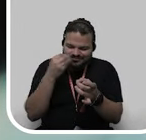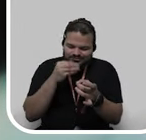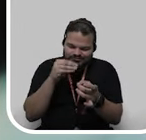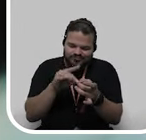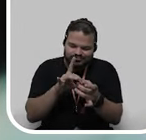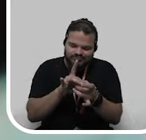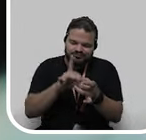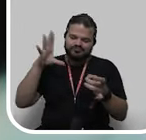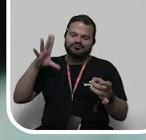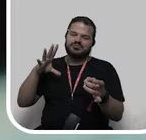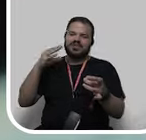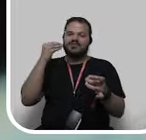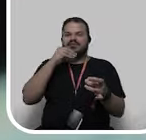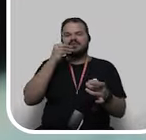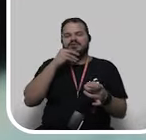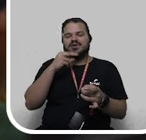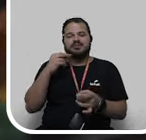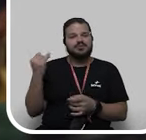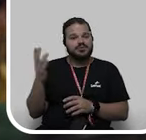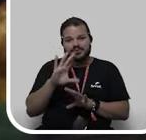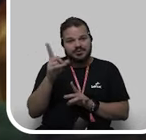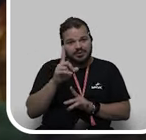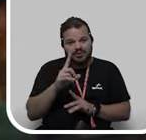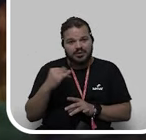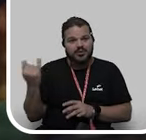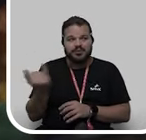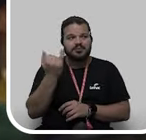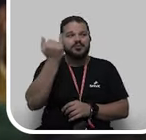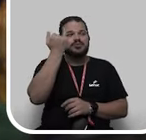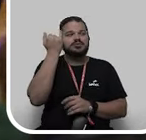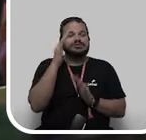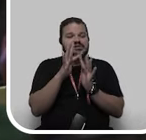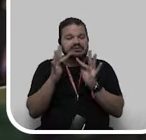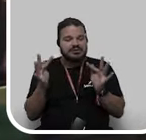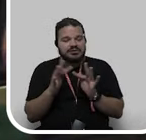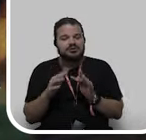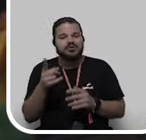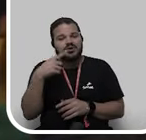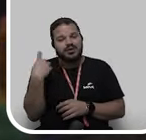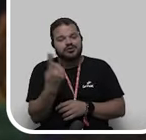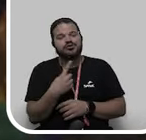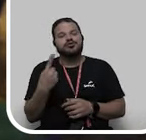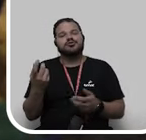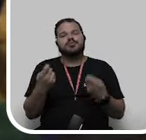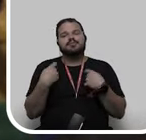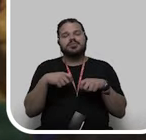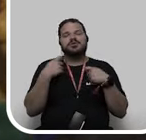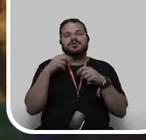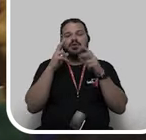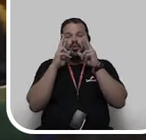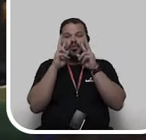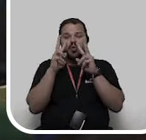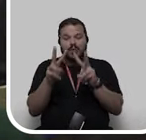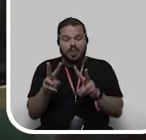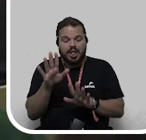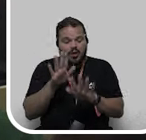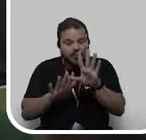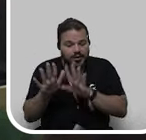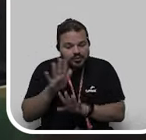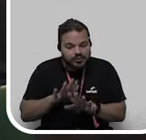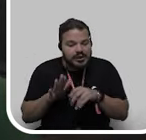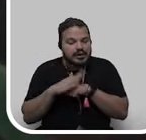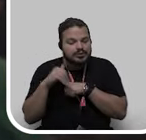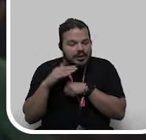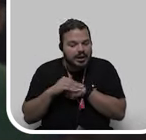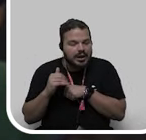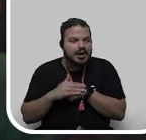pessoas é o elo mais importante e é o mais sensível. É o que a gente precisa olhar com muito mais cuidado, com muito mais carinho. E